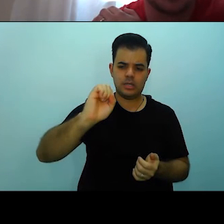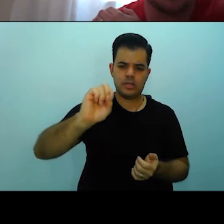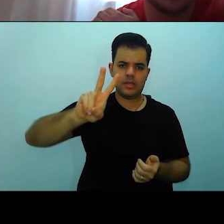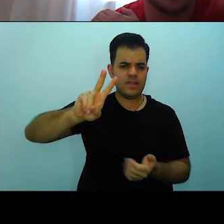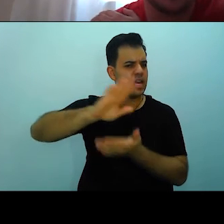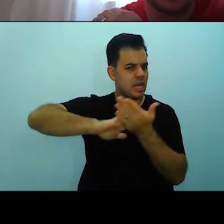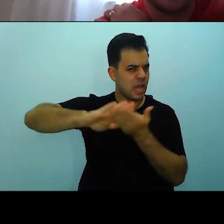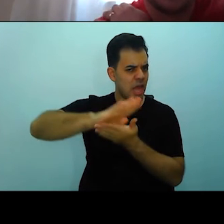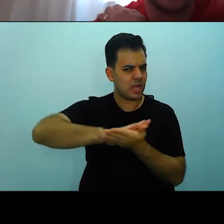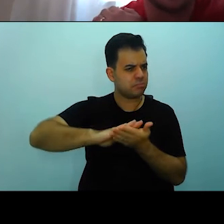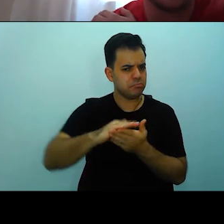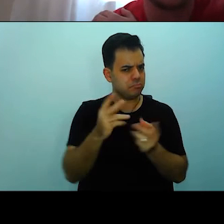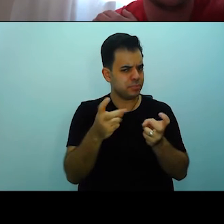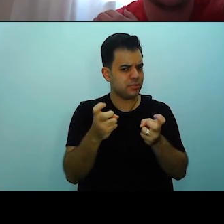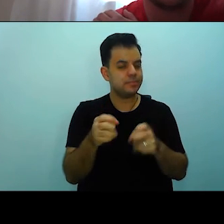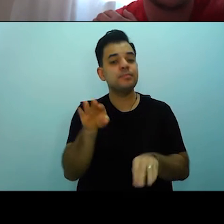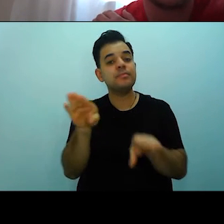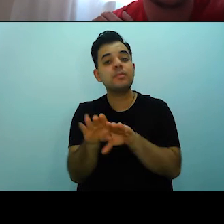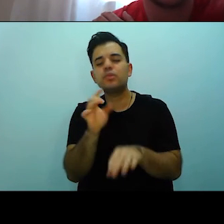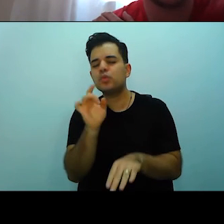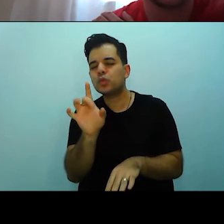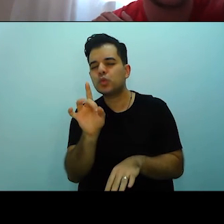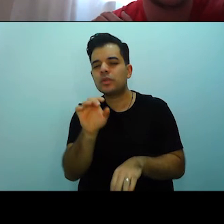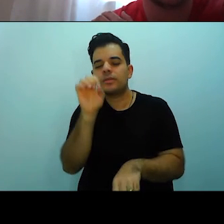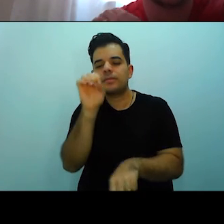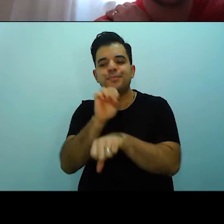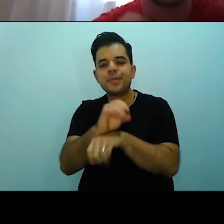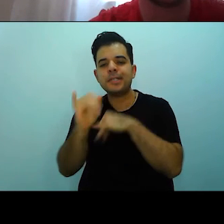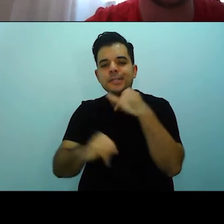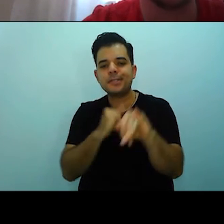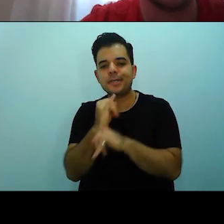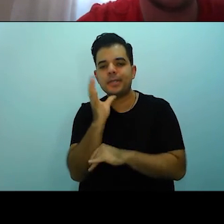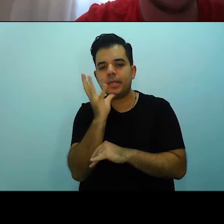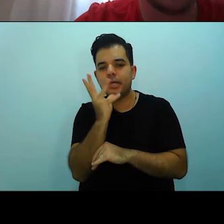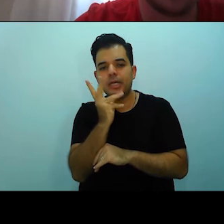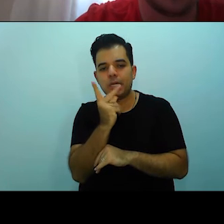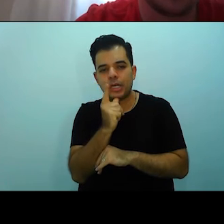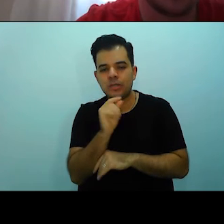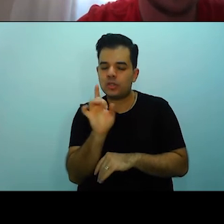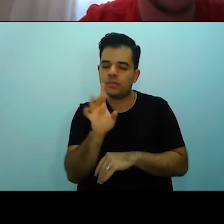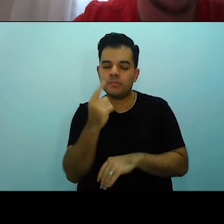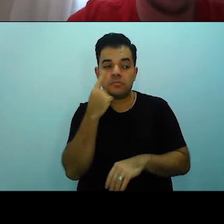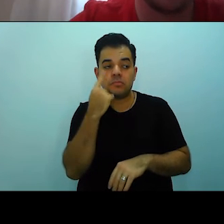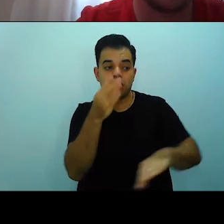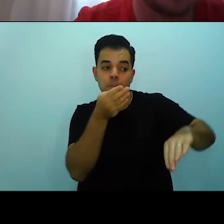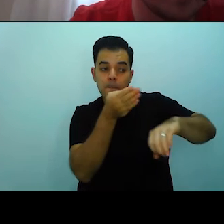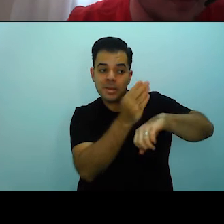Só esperar um pouco, que ele deve estar, a internet deve estar lenta para fazer a validação.